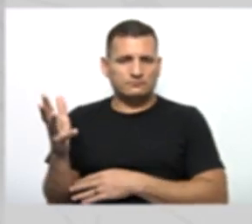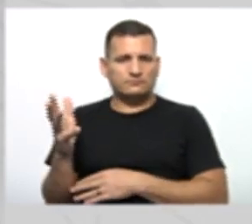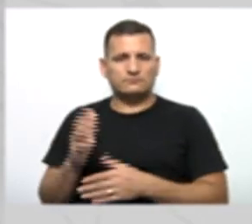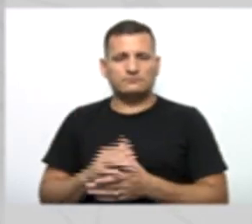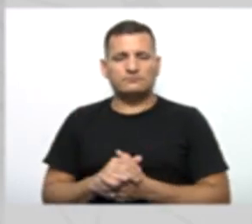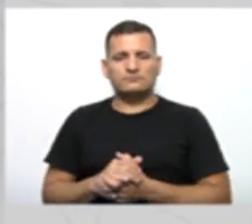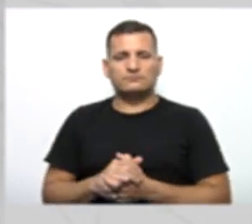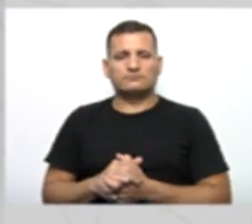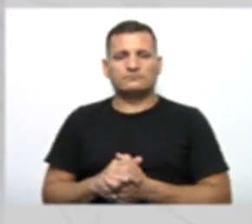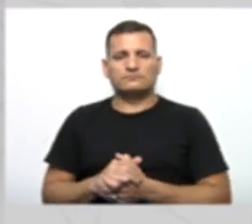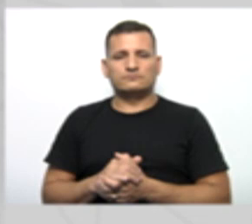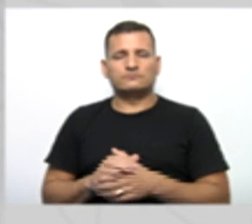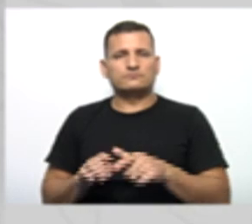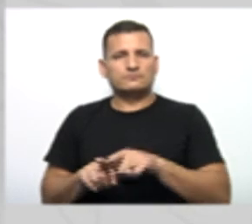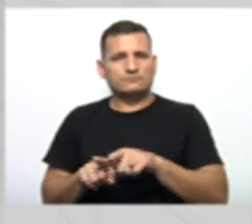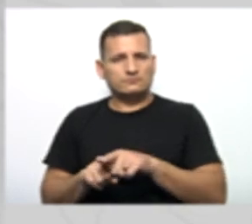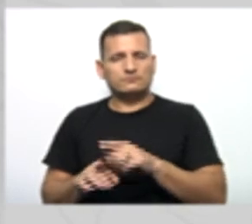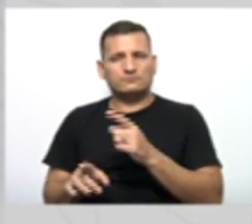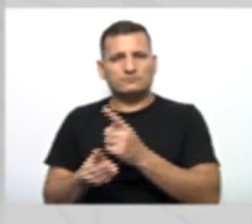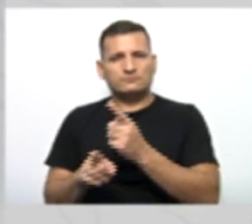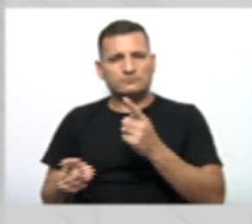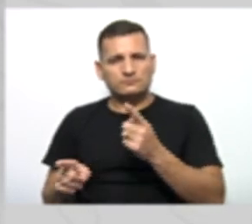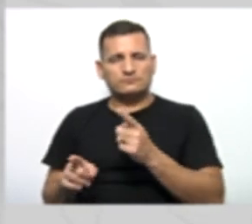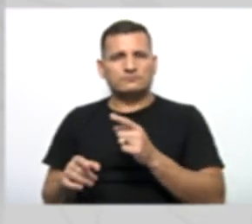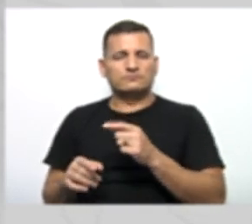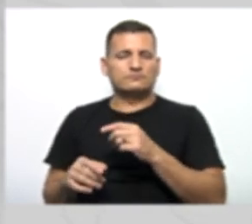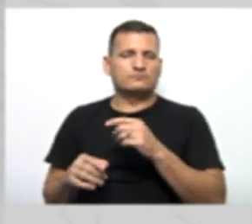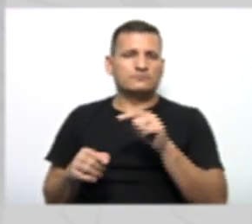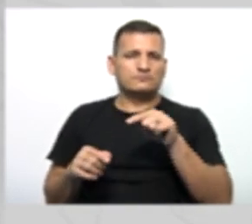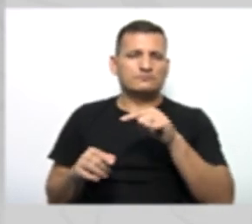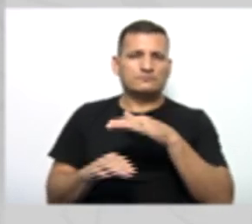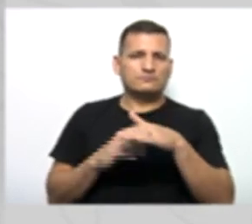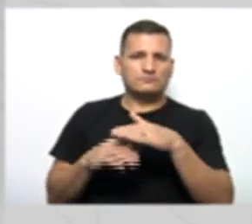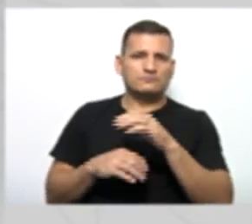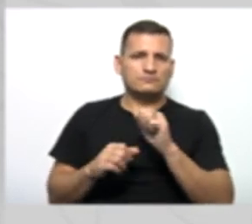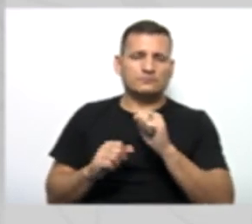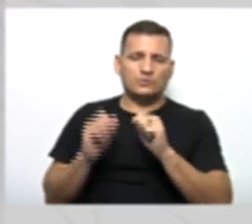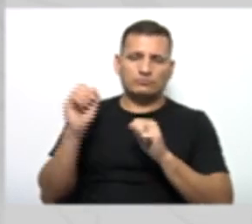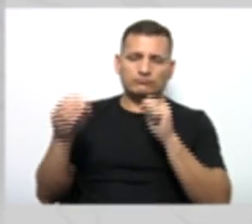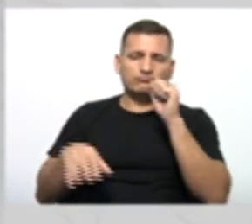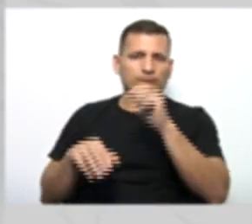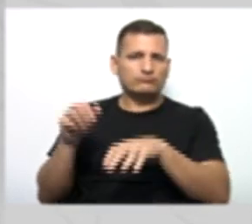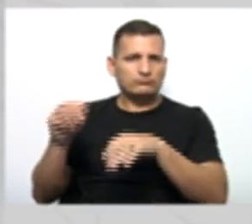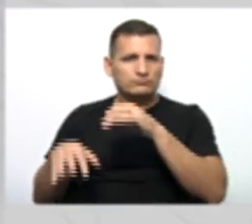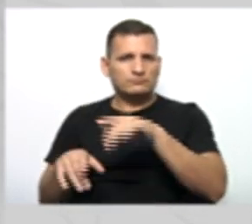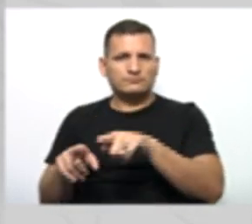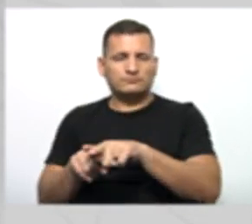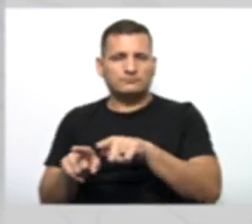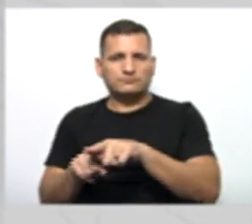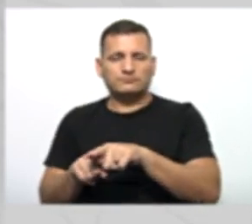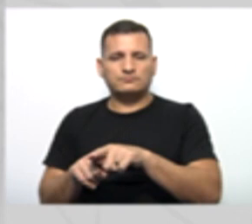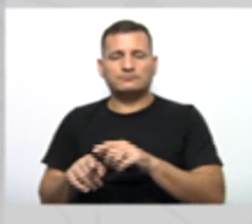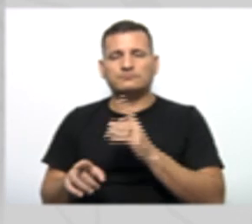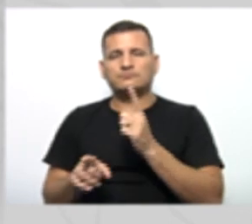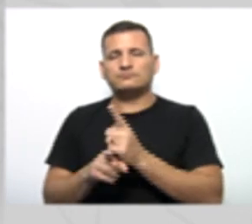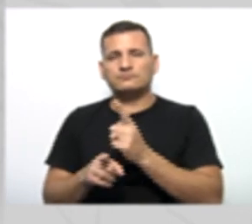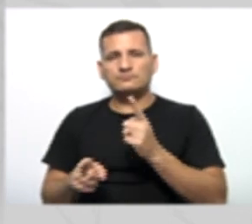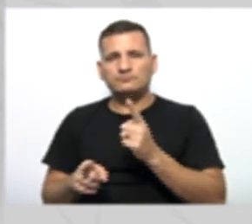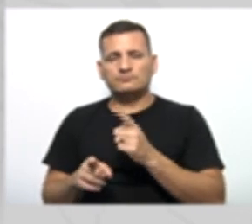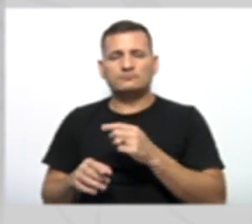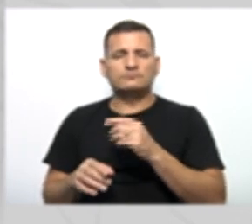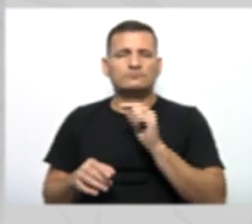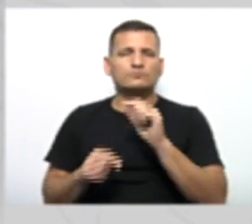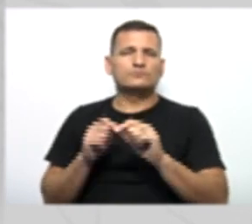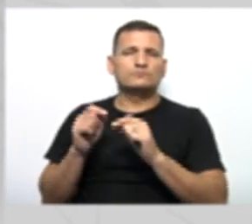Busca também identificar quais resíduos que esse empreendimento pode lançar na natureza e identificar quais danos